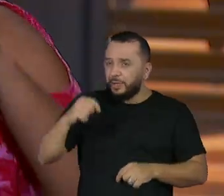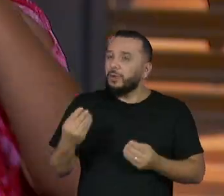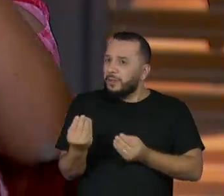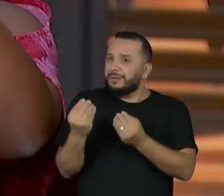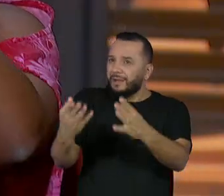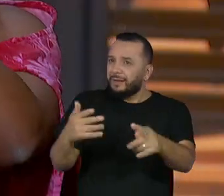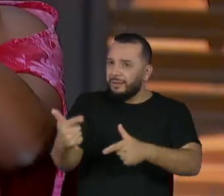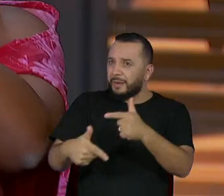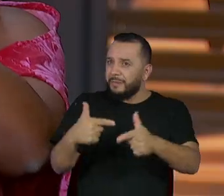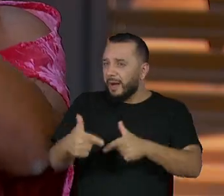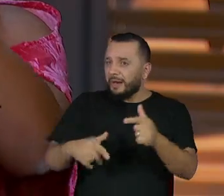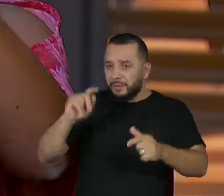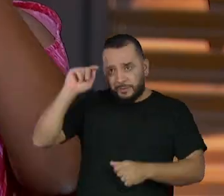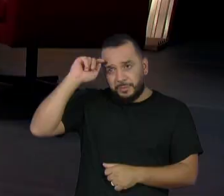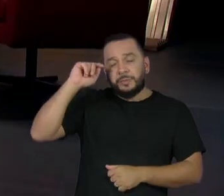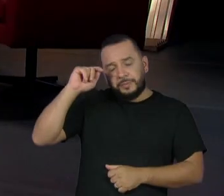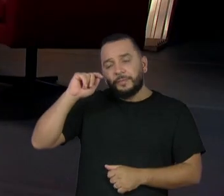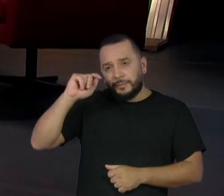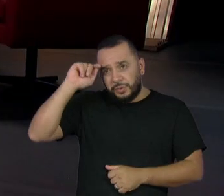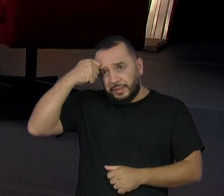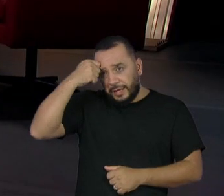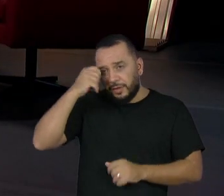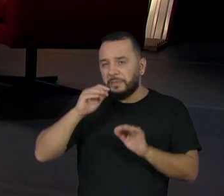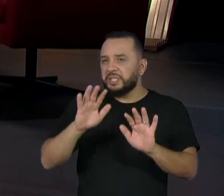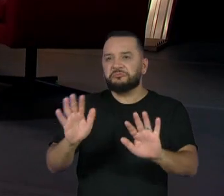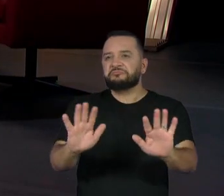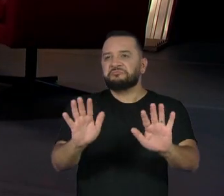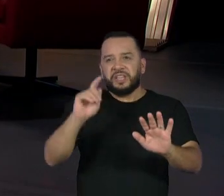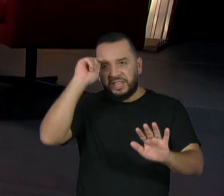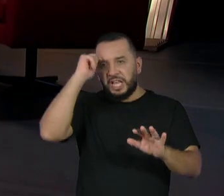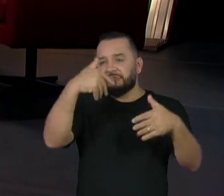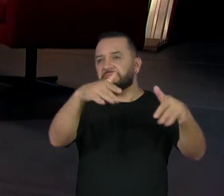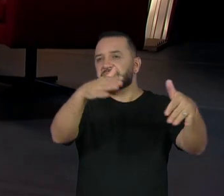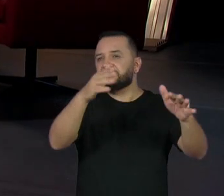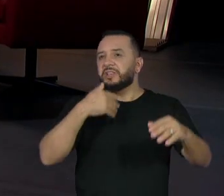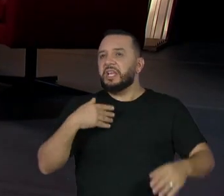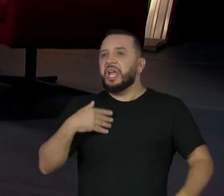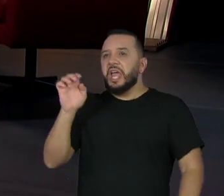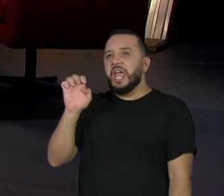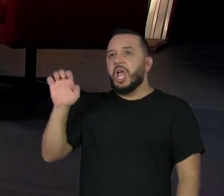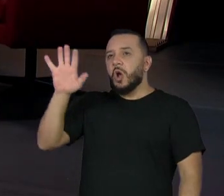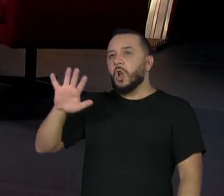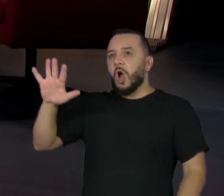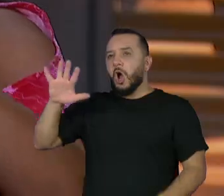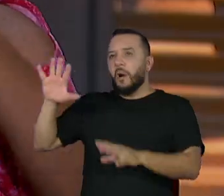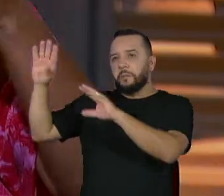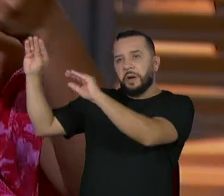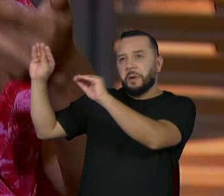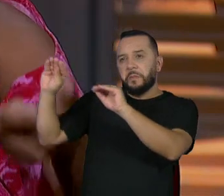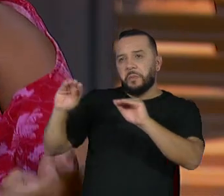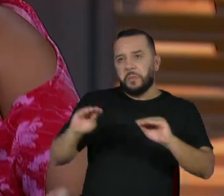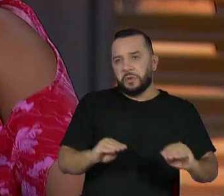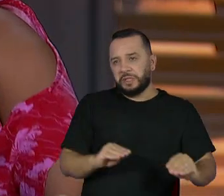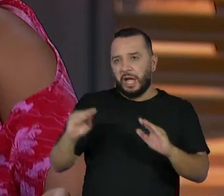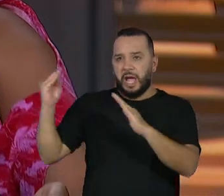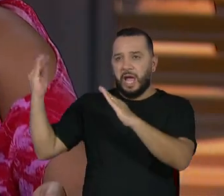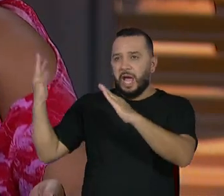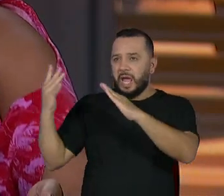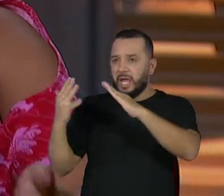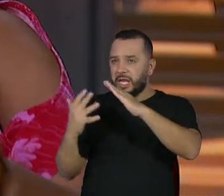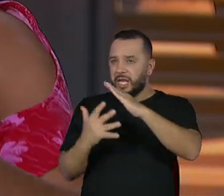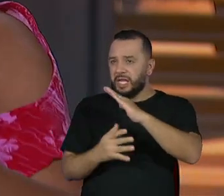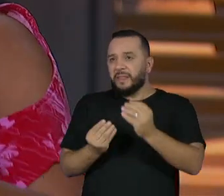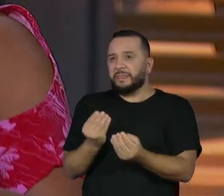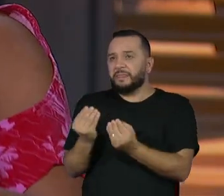fizeram? Contrataram os imigrantes europeus para o trabalho que ia passar a ser assalariado, inclusive garantiram terras para esses